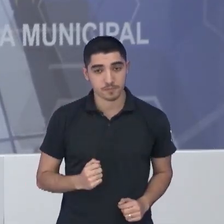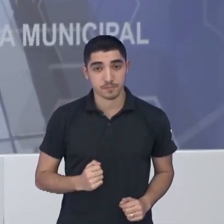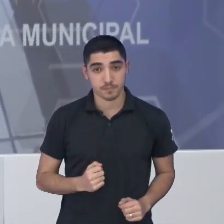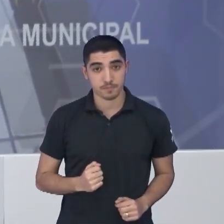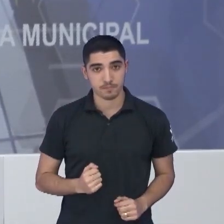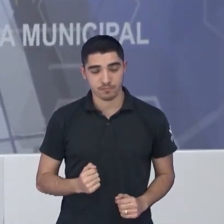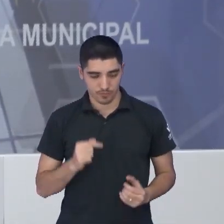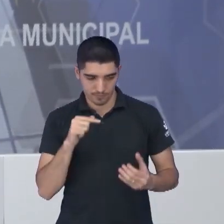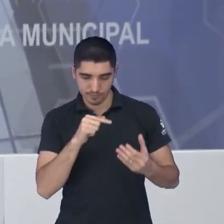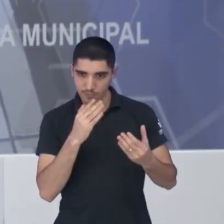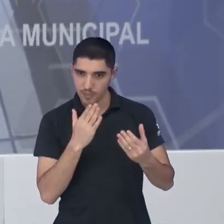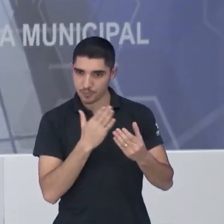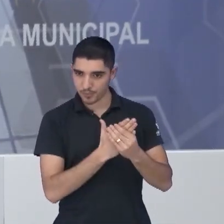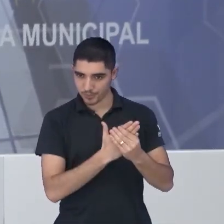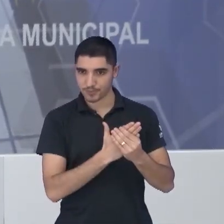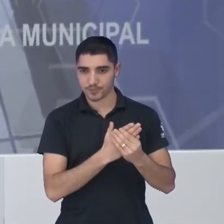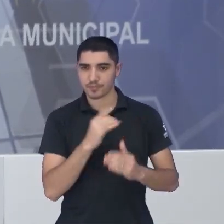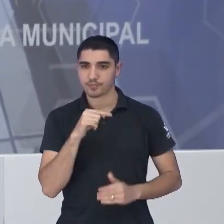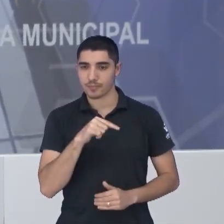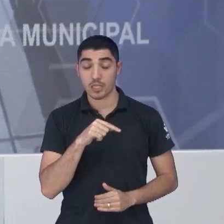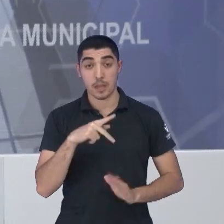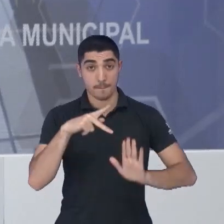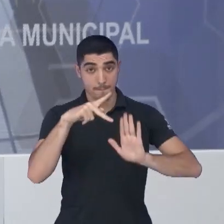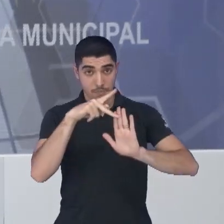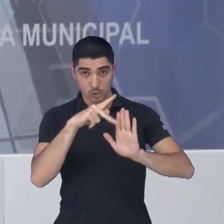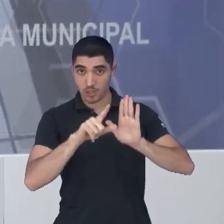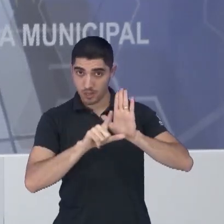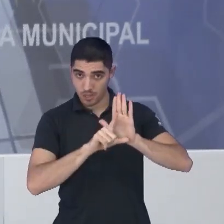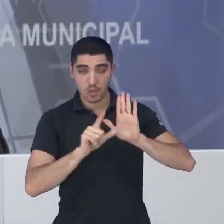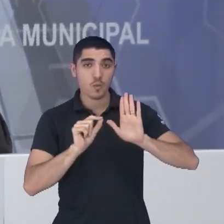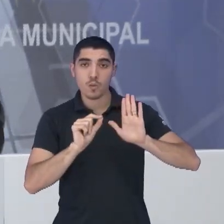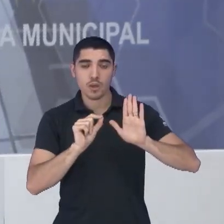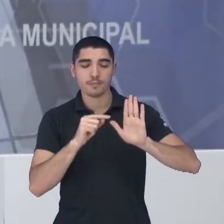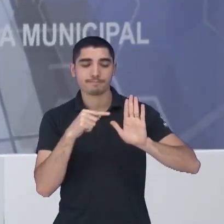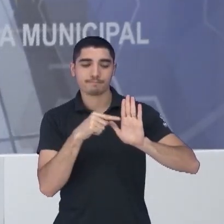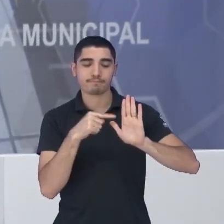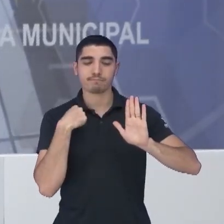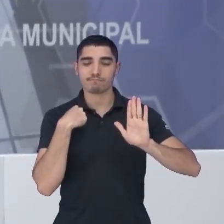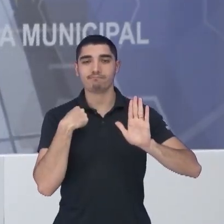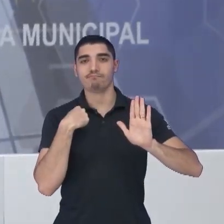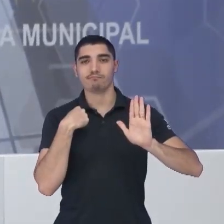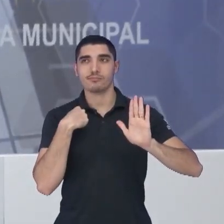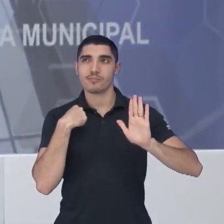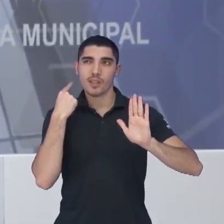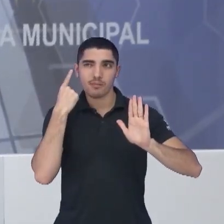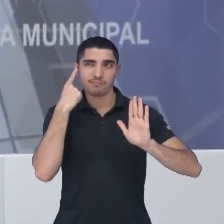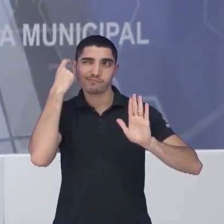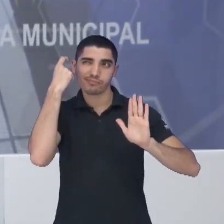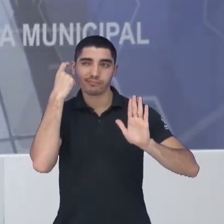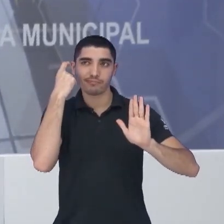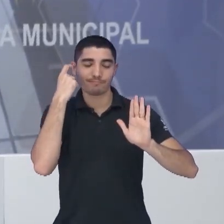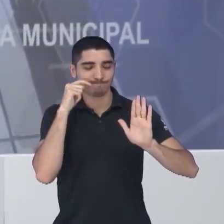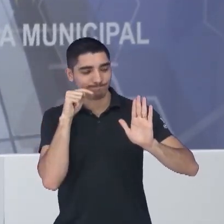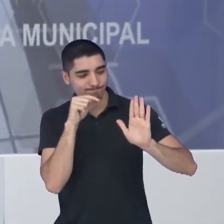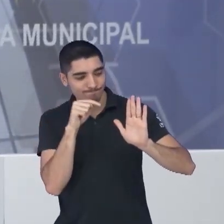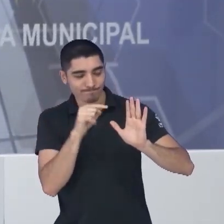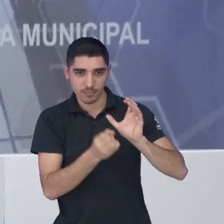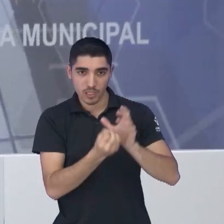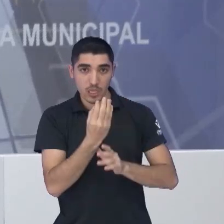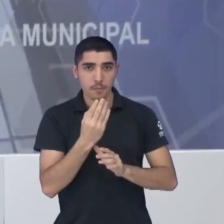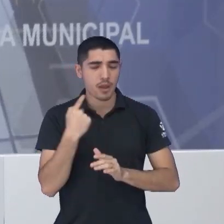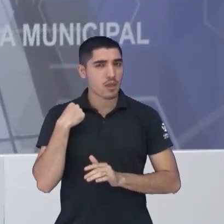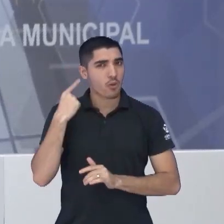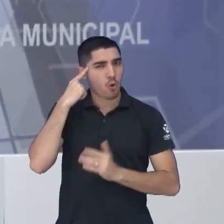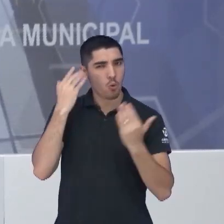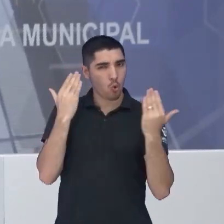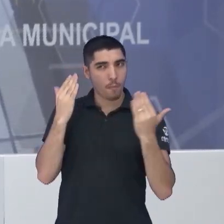esse processo é um projeto de lei inspirado em municípios de Santa Catarina,